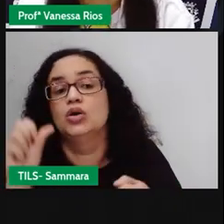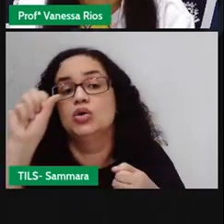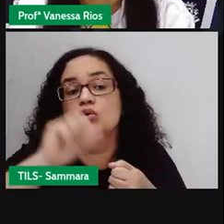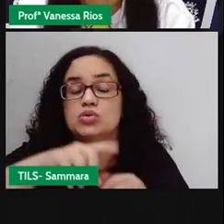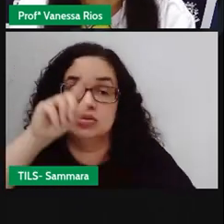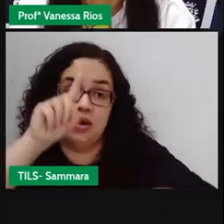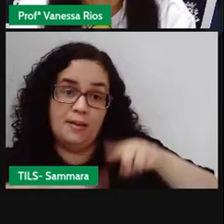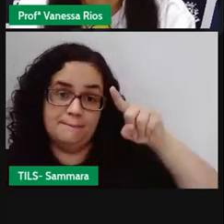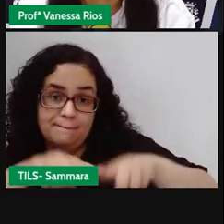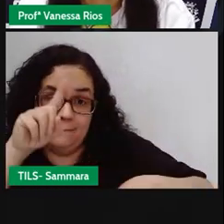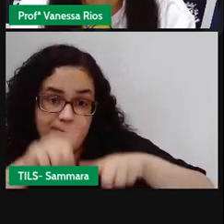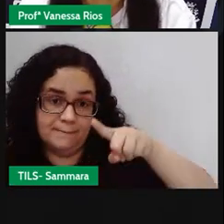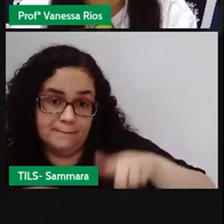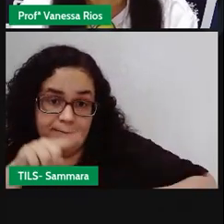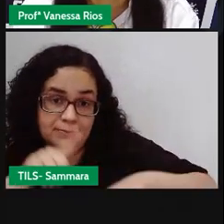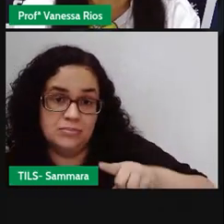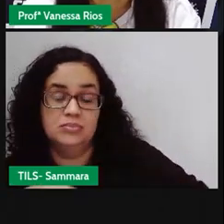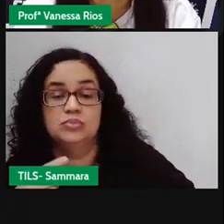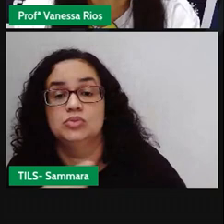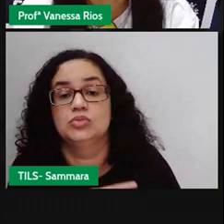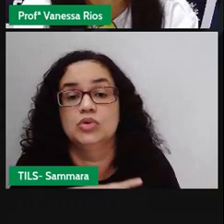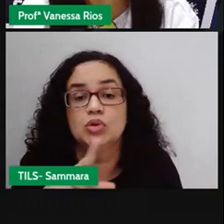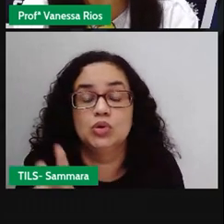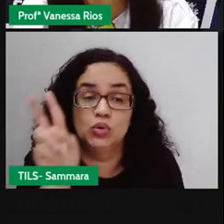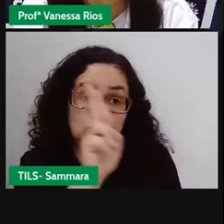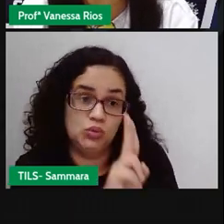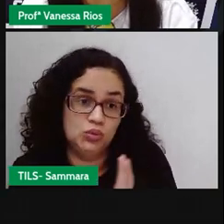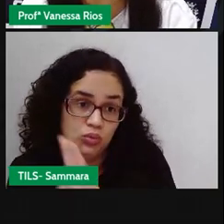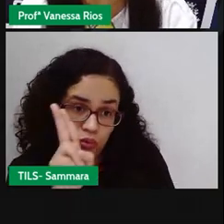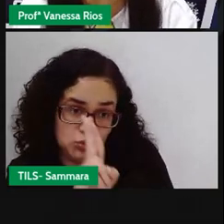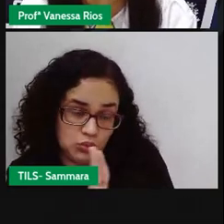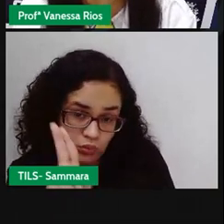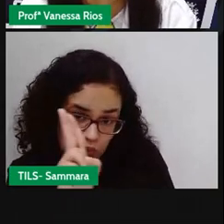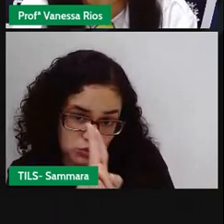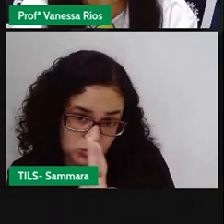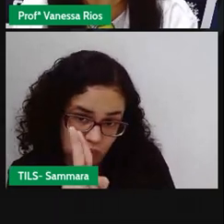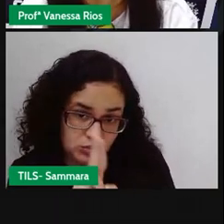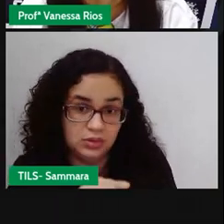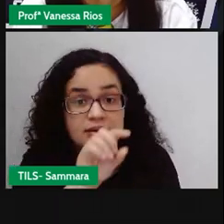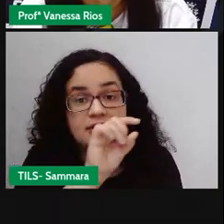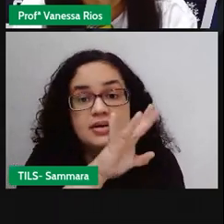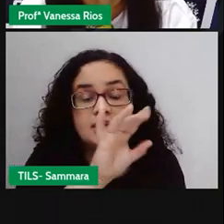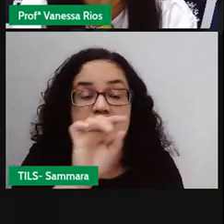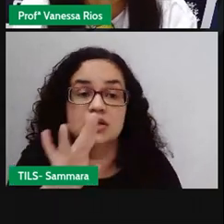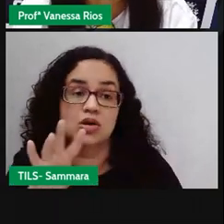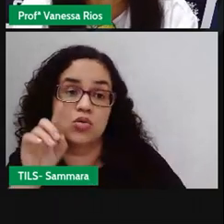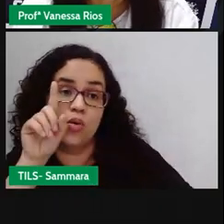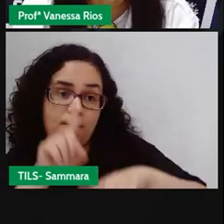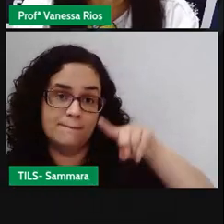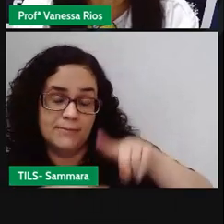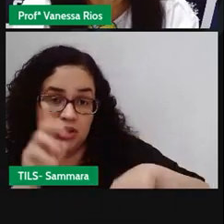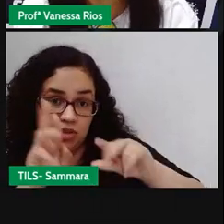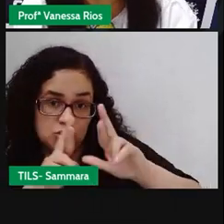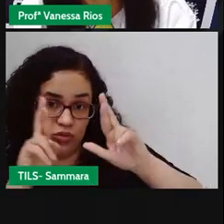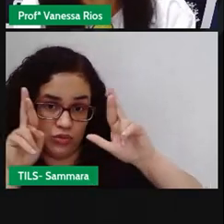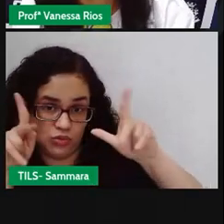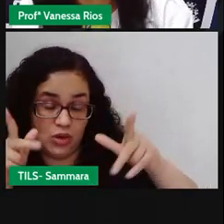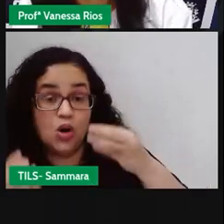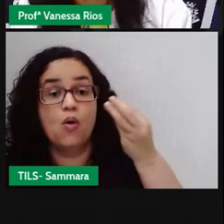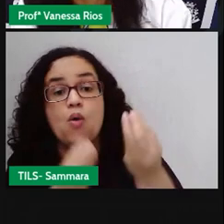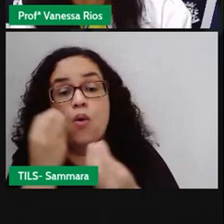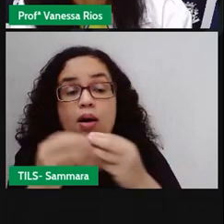só os materiais, né, os compostos utilizados para produzir cada objeto é diferente,